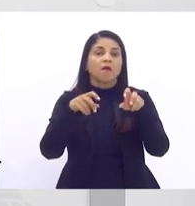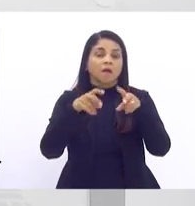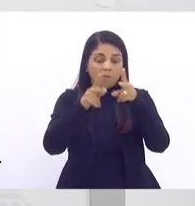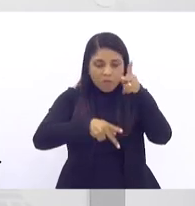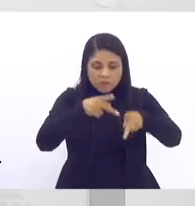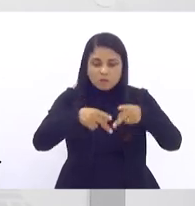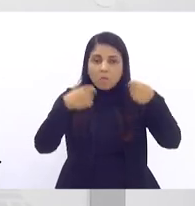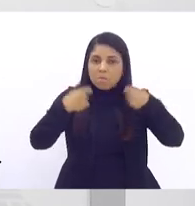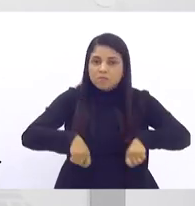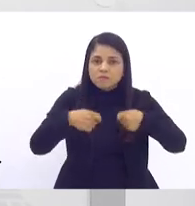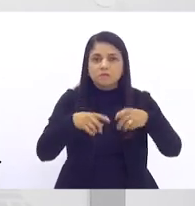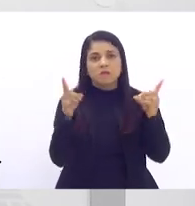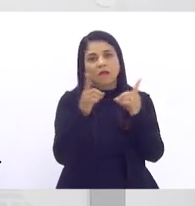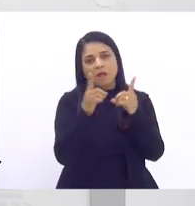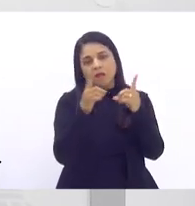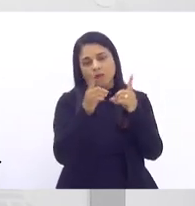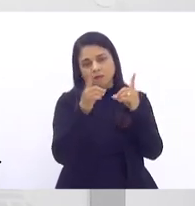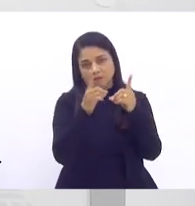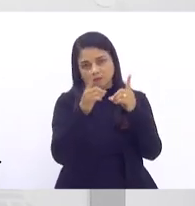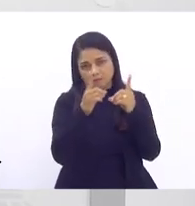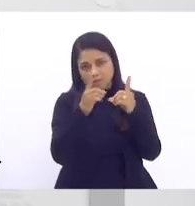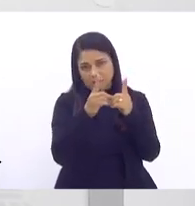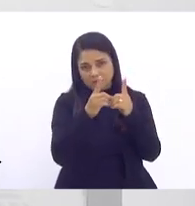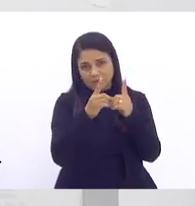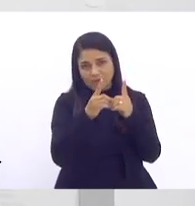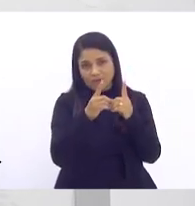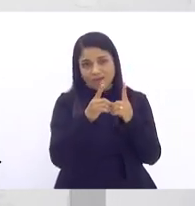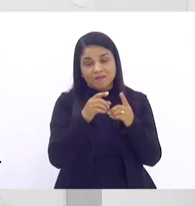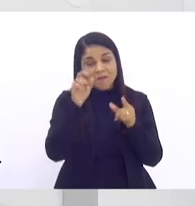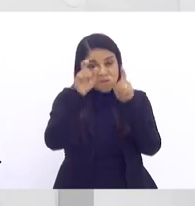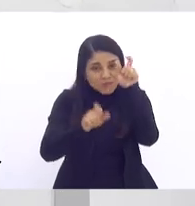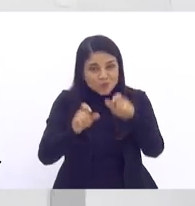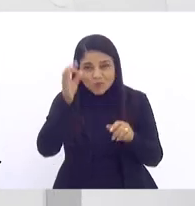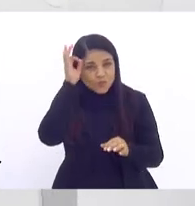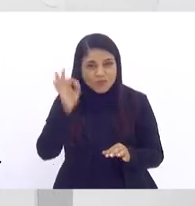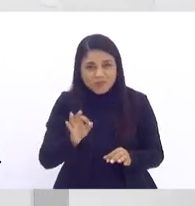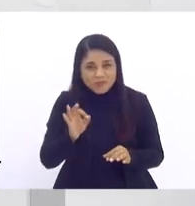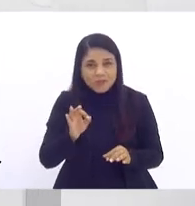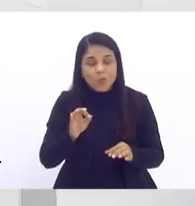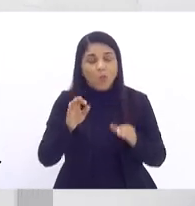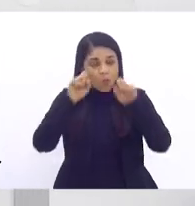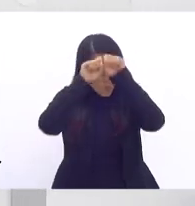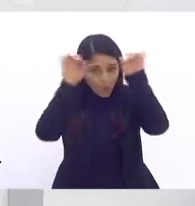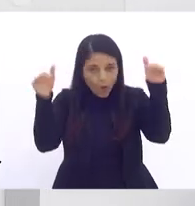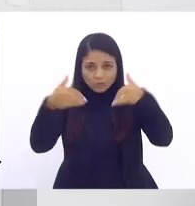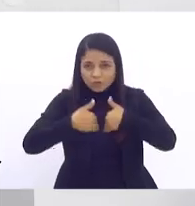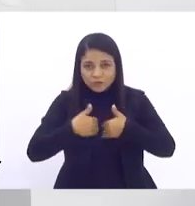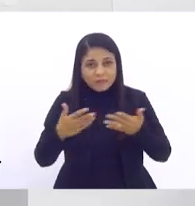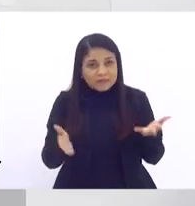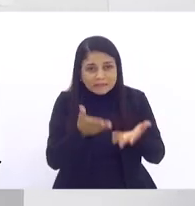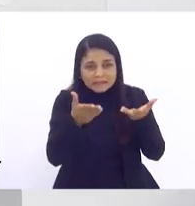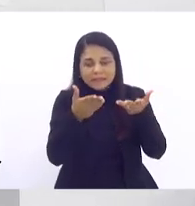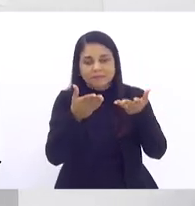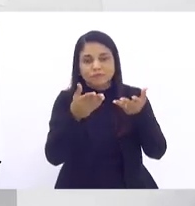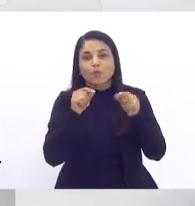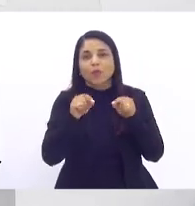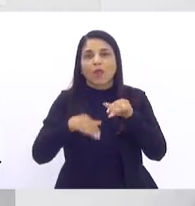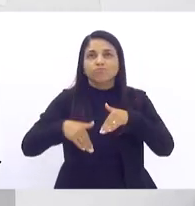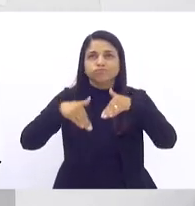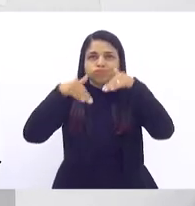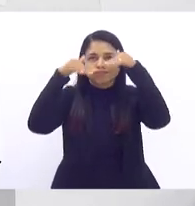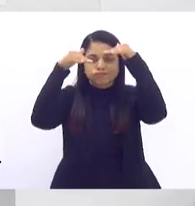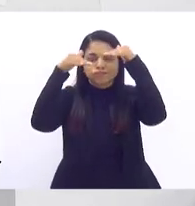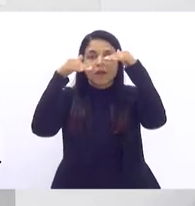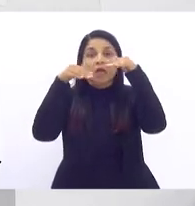urgente porque muita gente ainda não entendeu que um autista quando não tratado o autismo cresce com eles mas